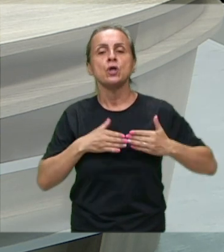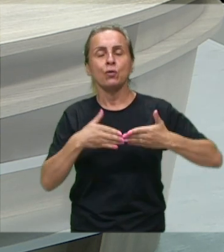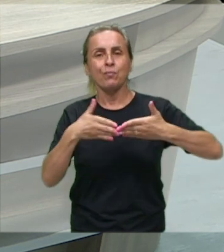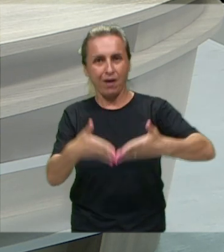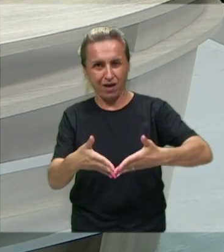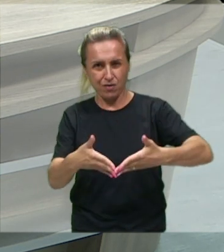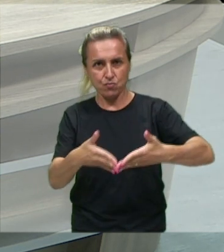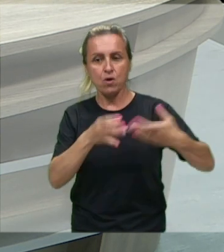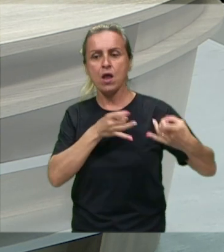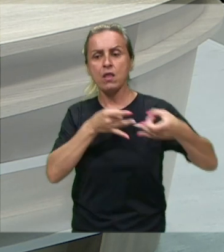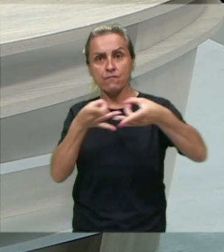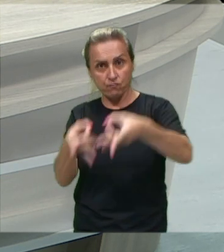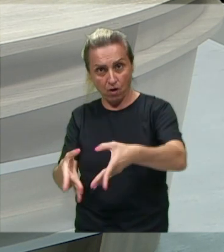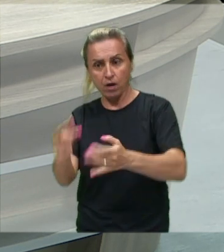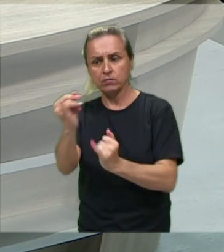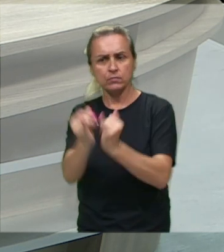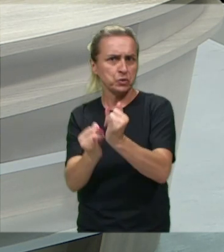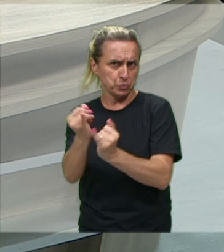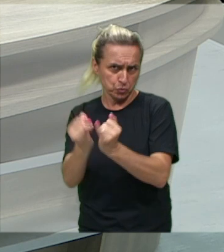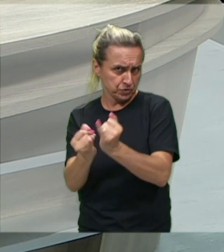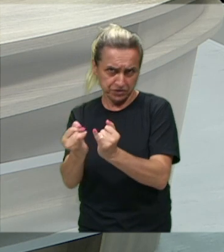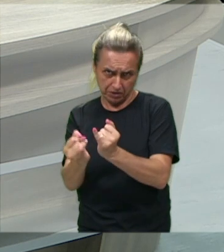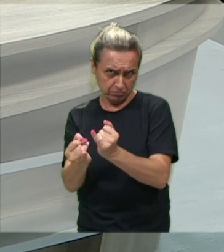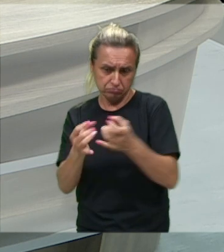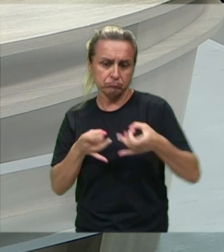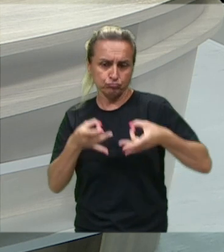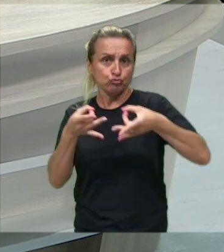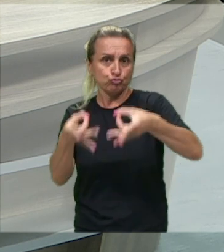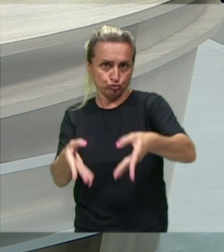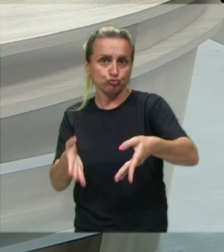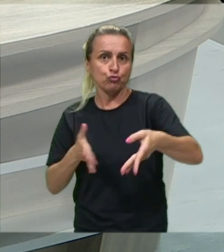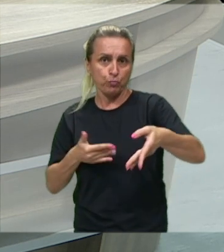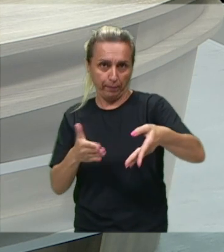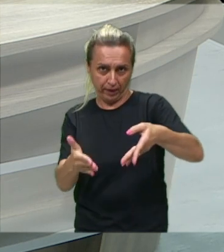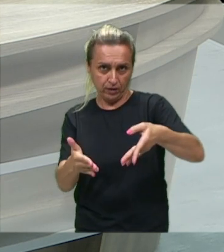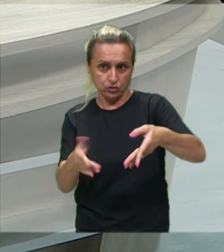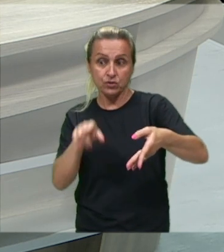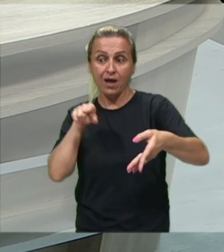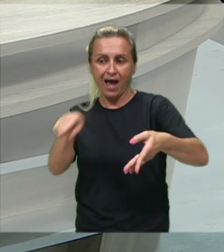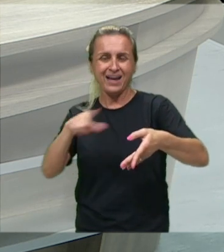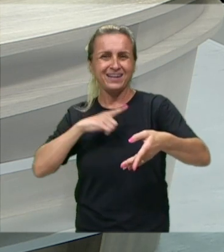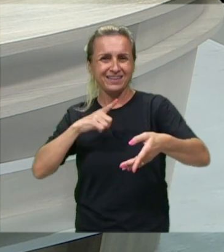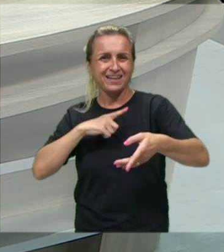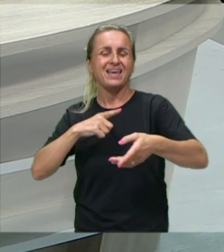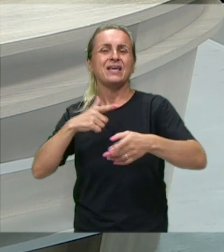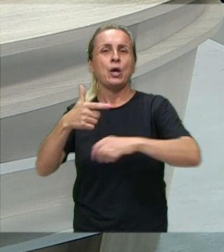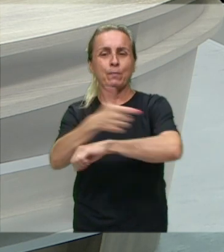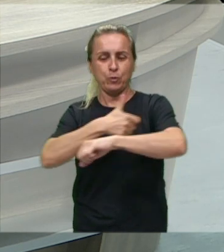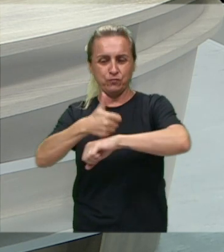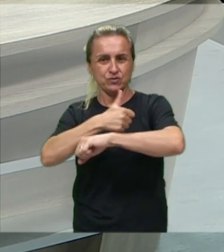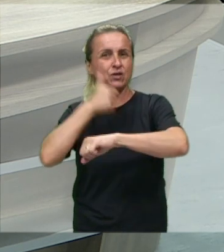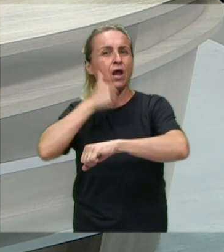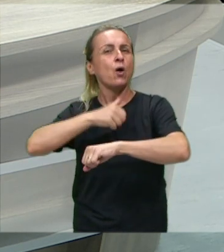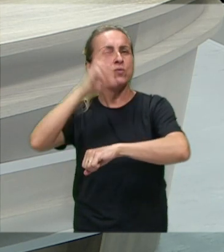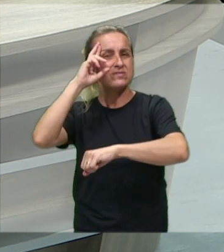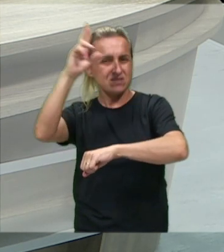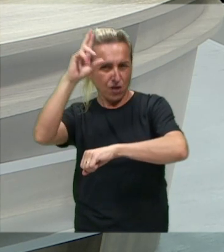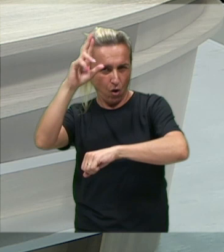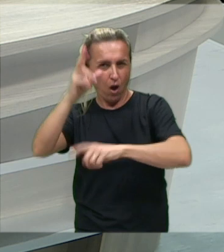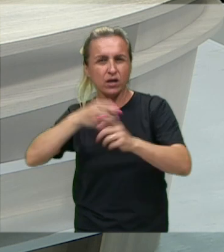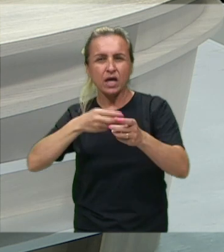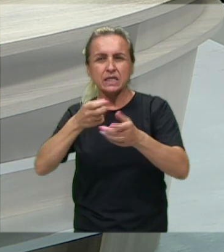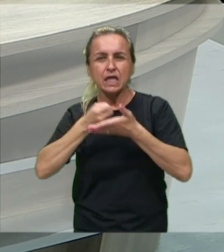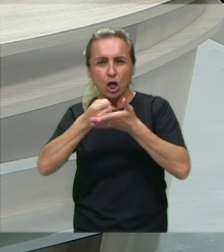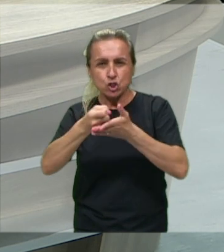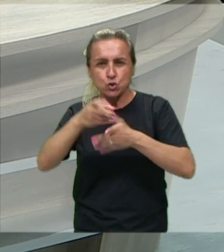uma indústria ou um terceirizado. Ali nós temos os manipuladores, senhoras que ajudam a escolher o